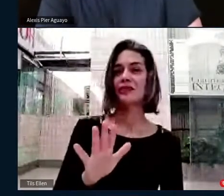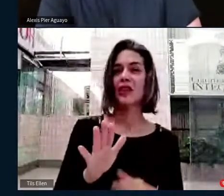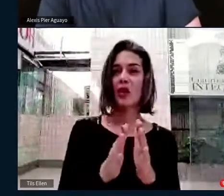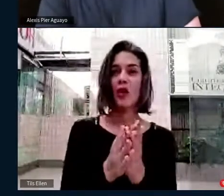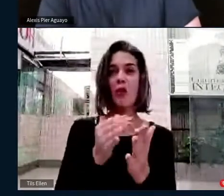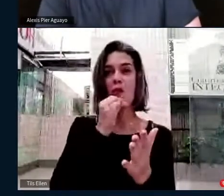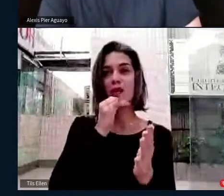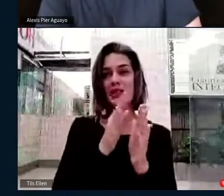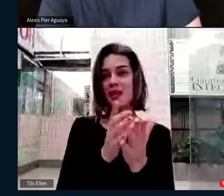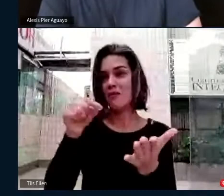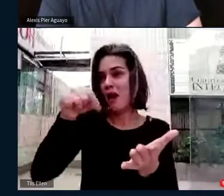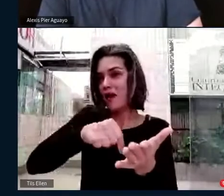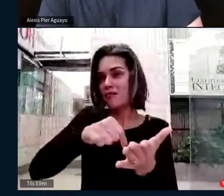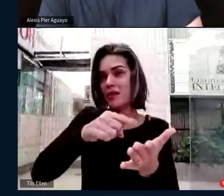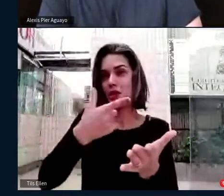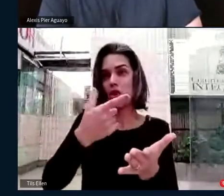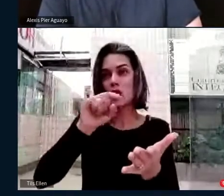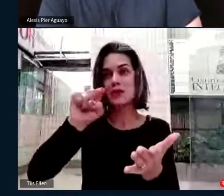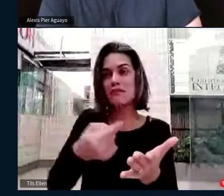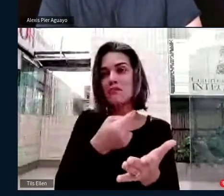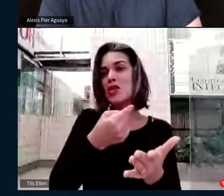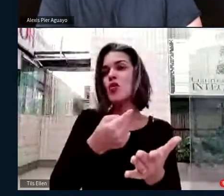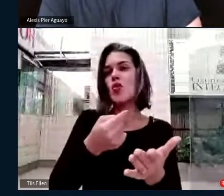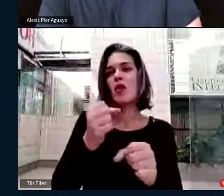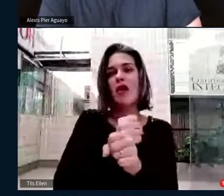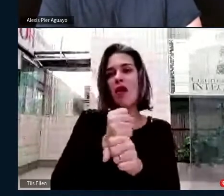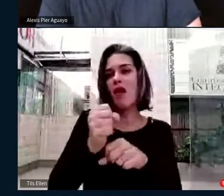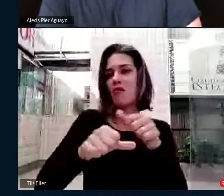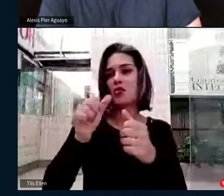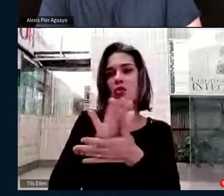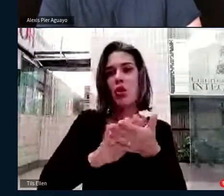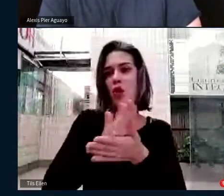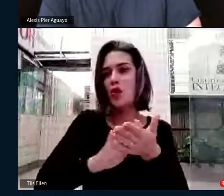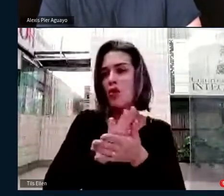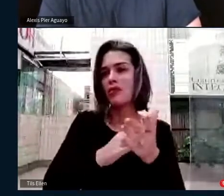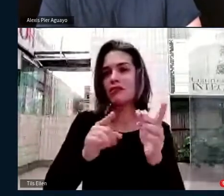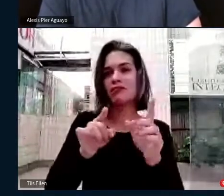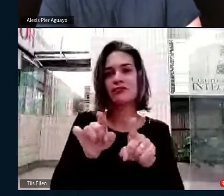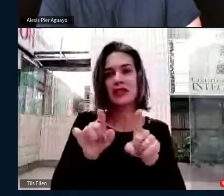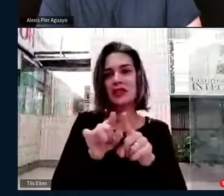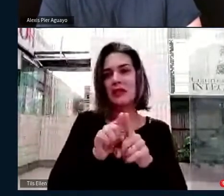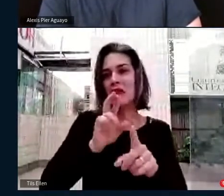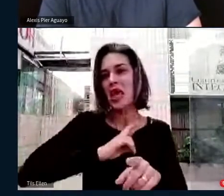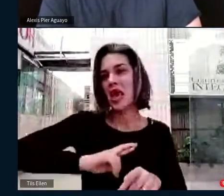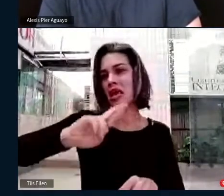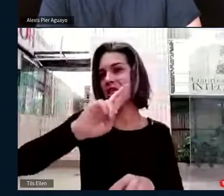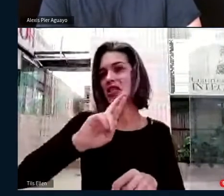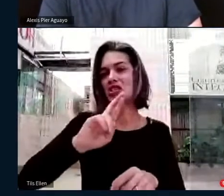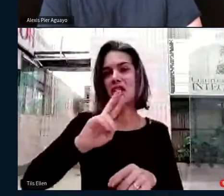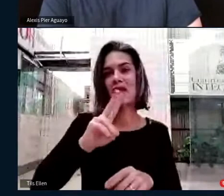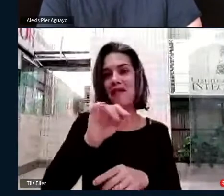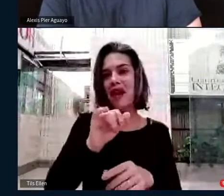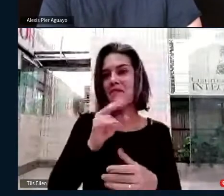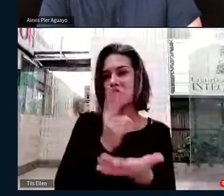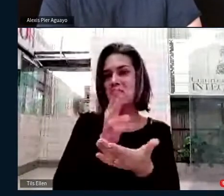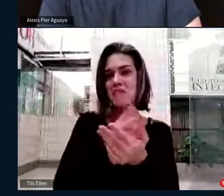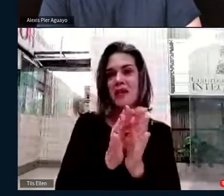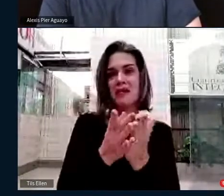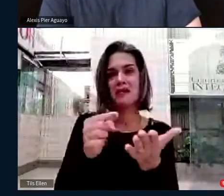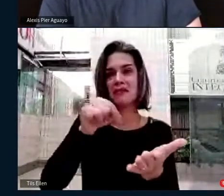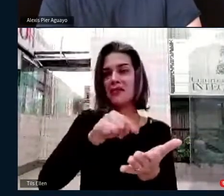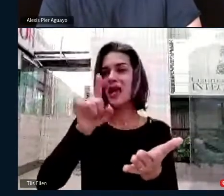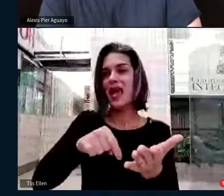aí há 2000 anos e não foi alterada nada, e não será, do ponto de vista religioso, ela é estabelecida como um